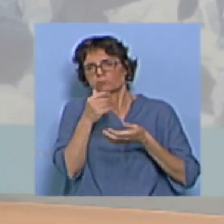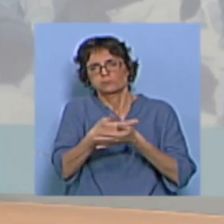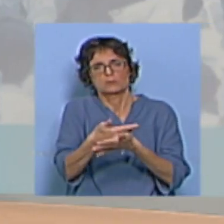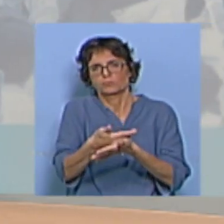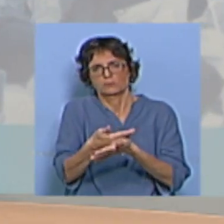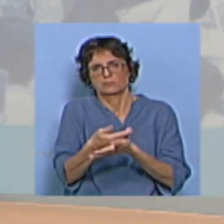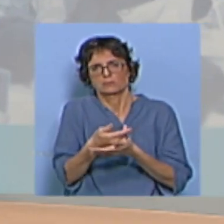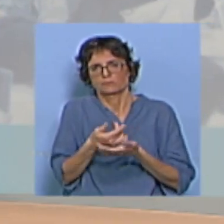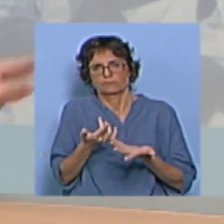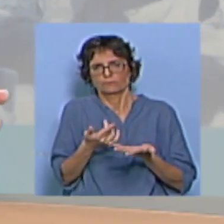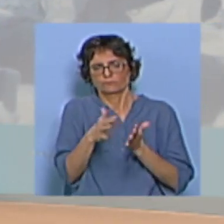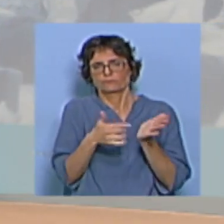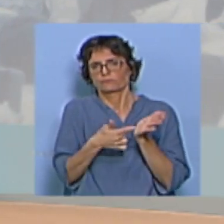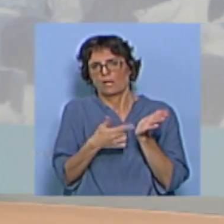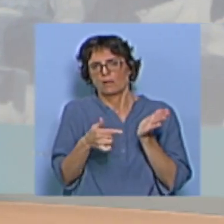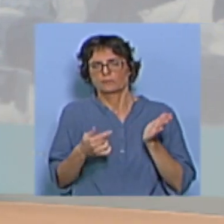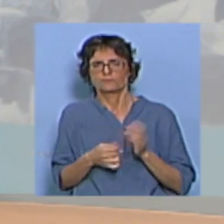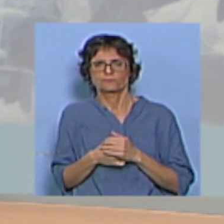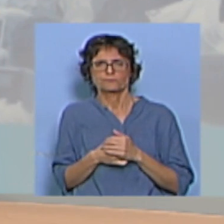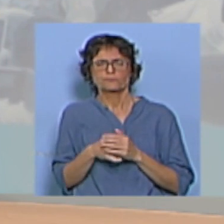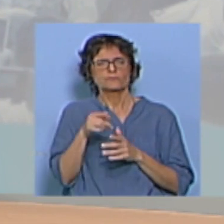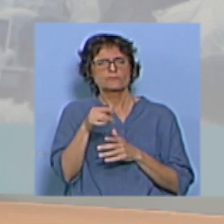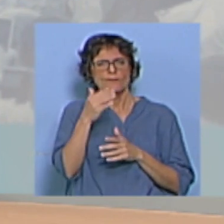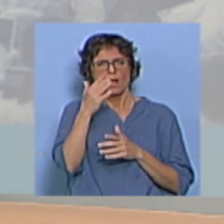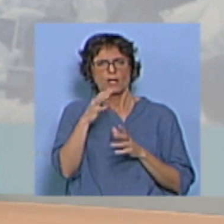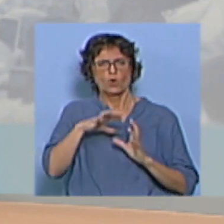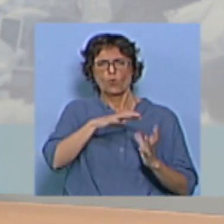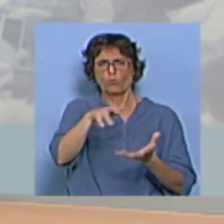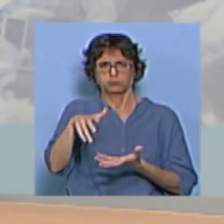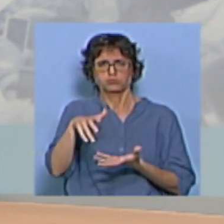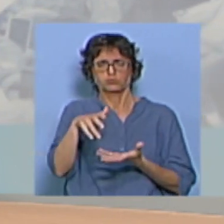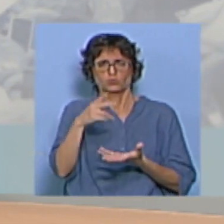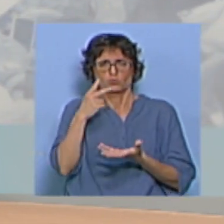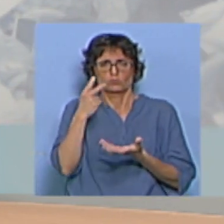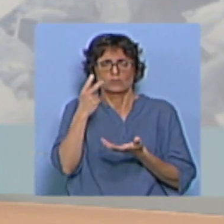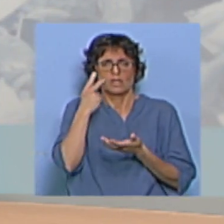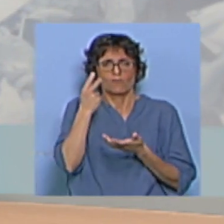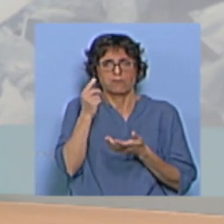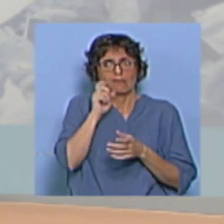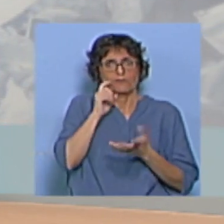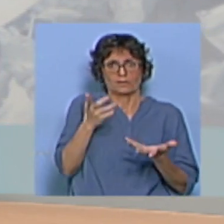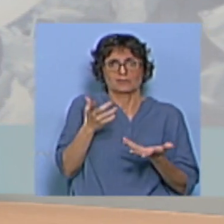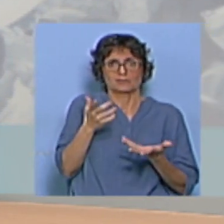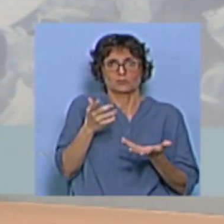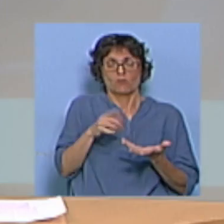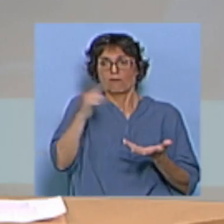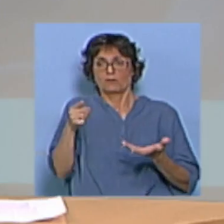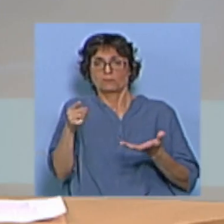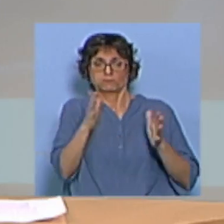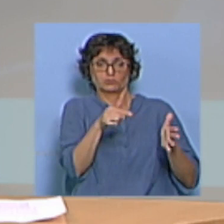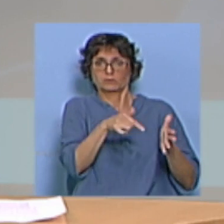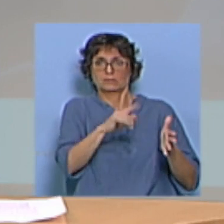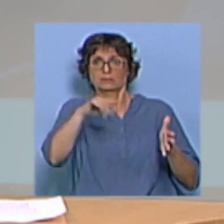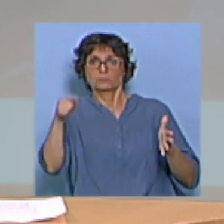ver o mundo inteiro mobilizado para defender a vida e depois algumas leis que lhe querem pôr fim? Pois, é paradoxal, não faz sentido, porque a